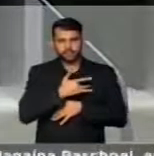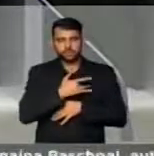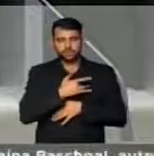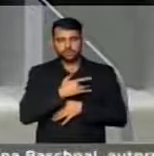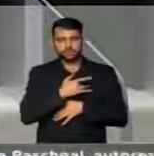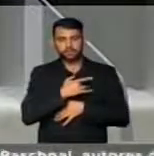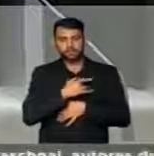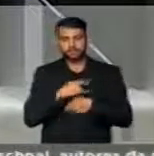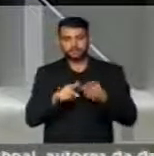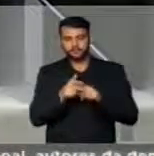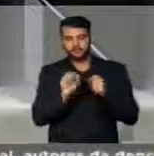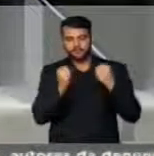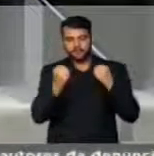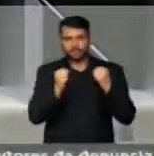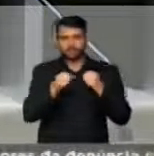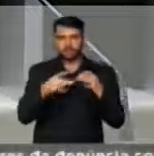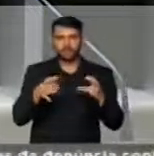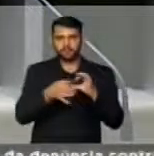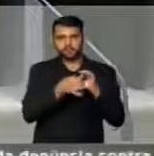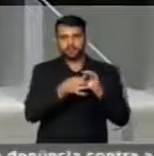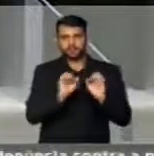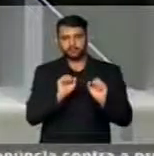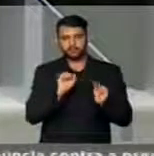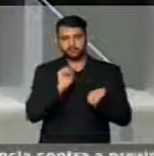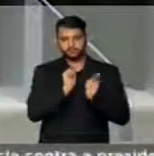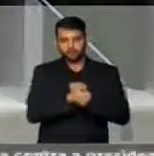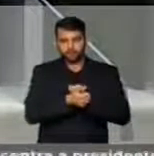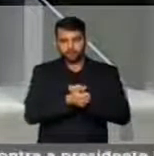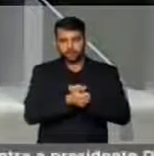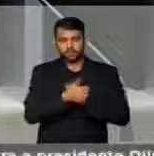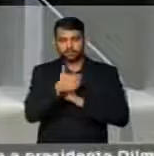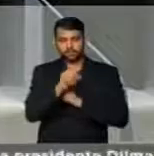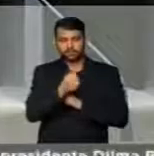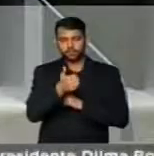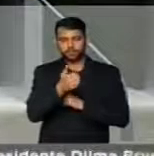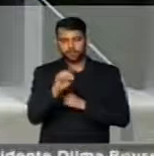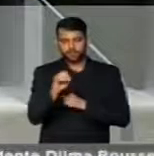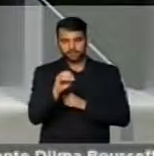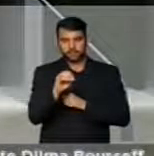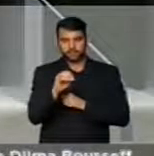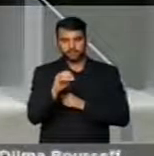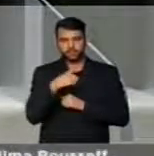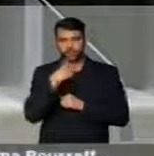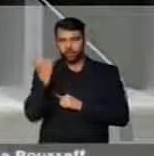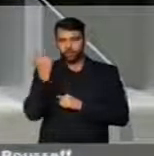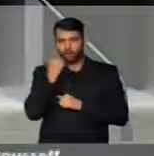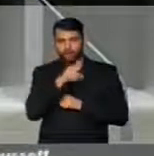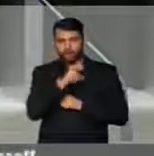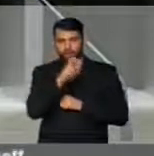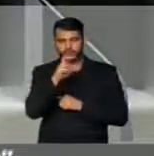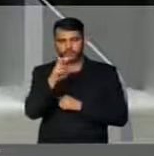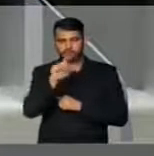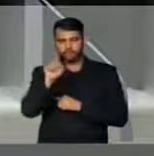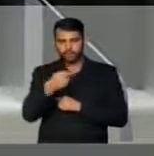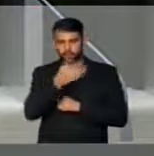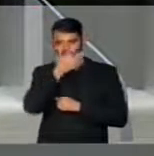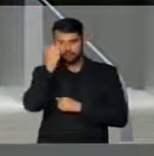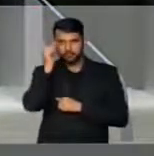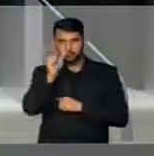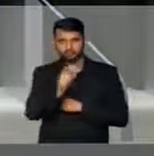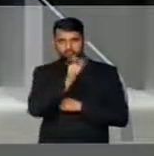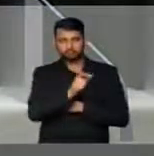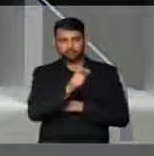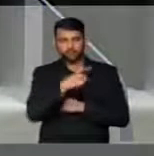e fisioterapia ligada ao esporte. Em 2010, concorreu com 5 mil